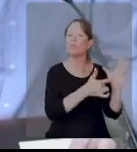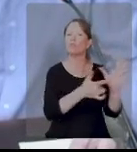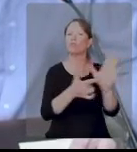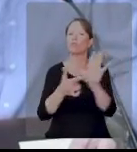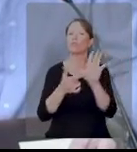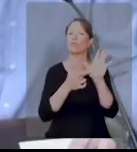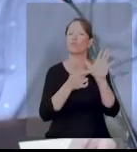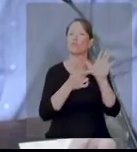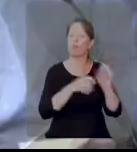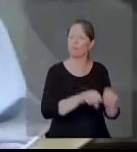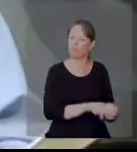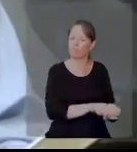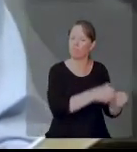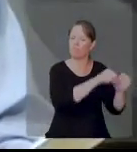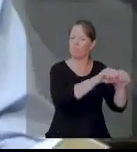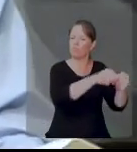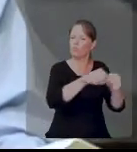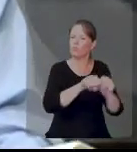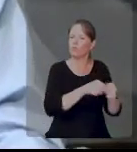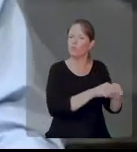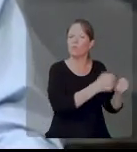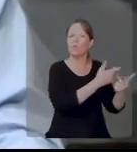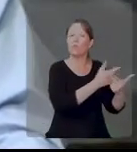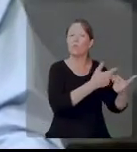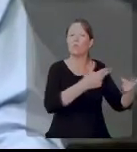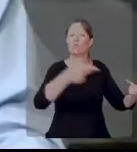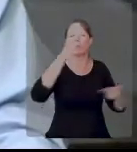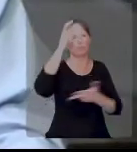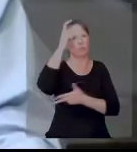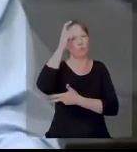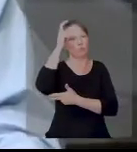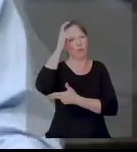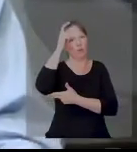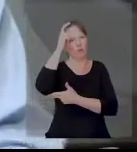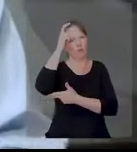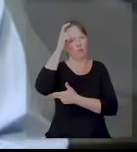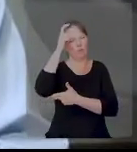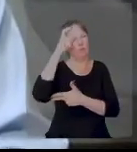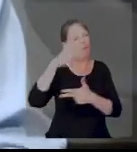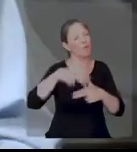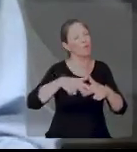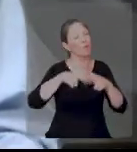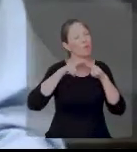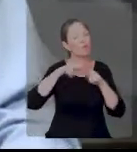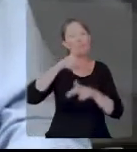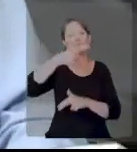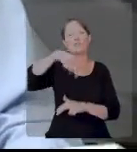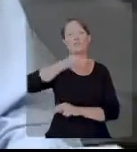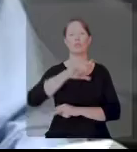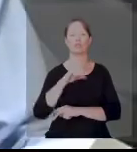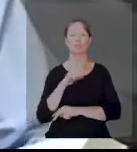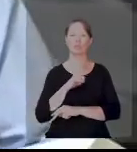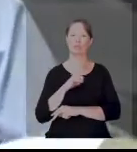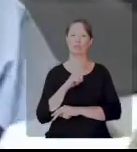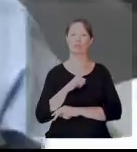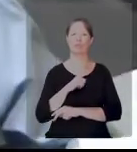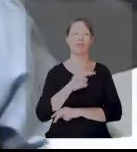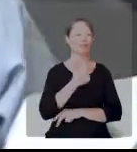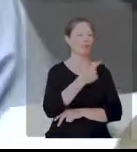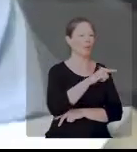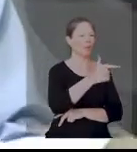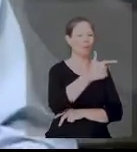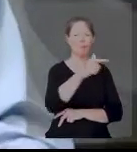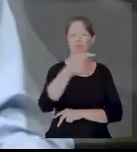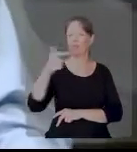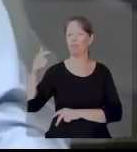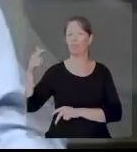para destruir as obras do diabo. Portanto, nós temos, e nós, evidentemente, não há ninguém aqui